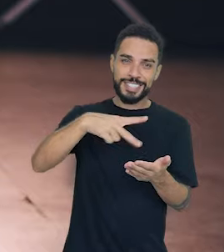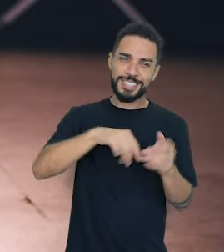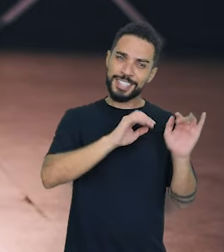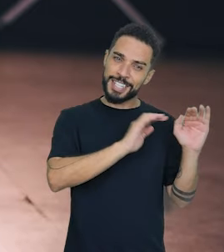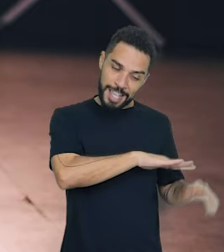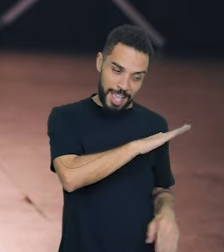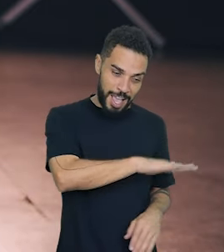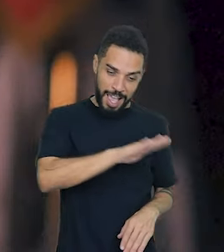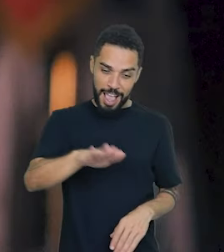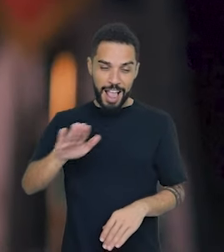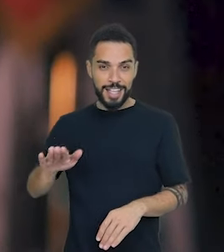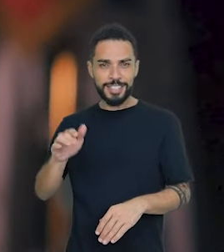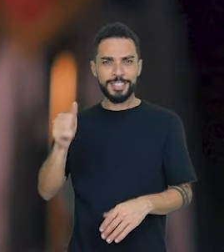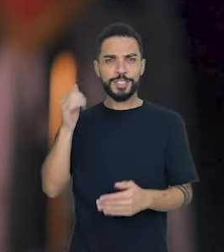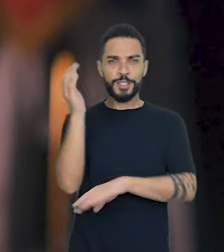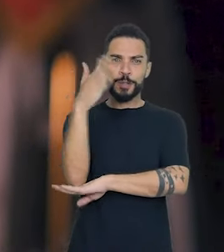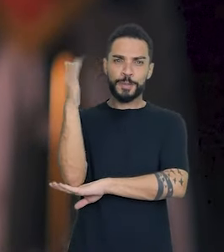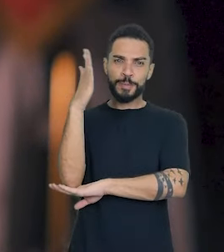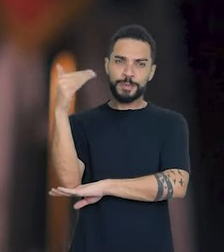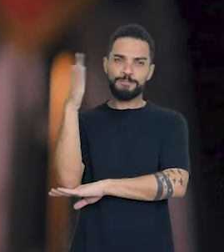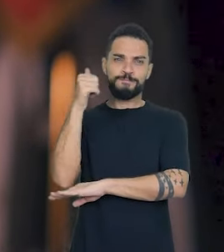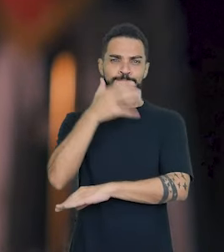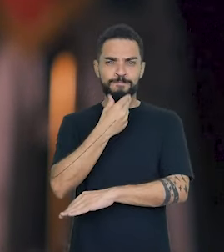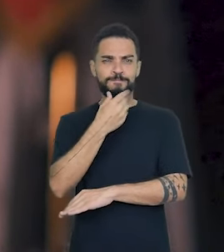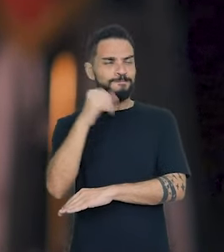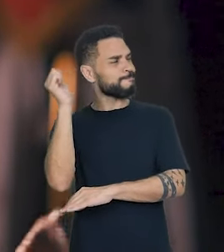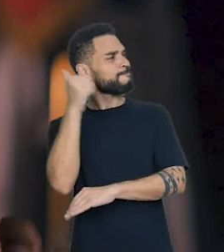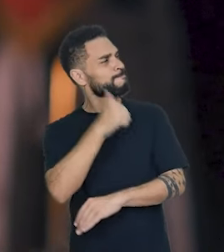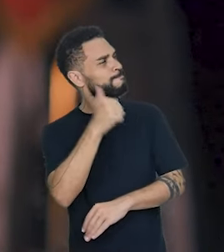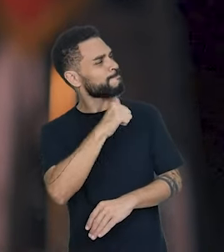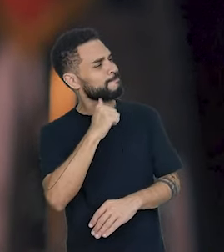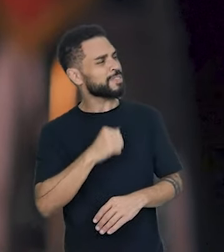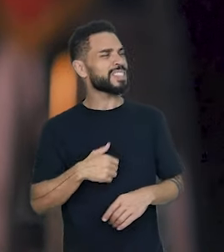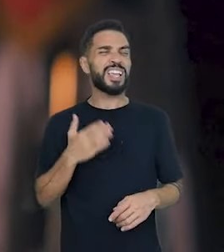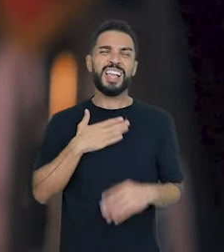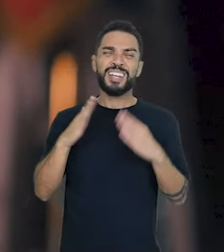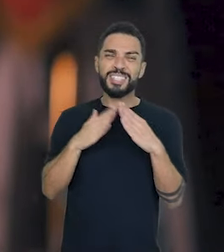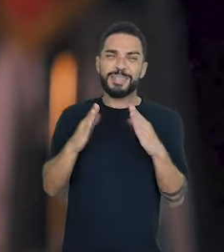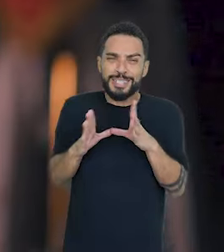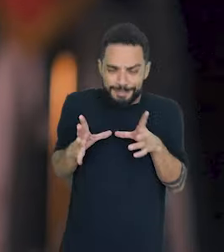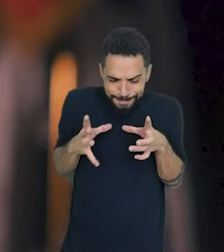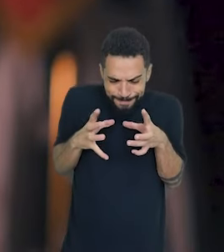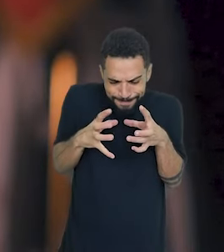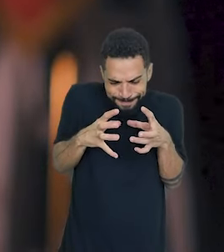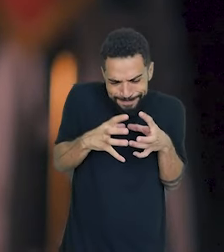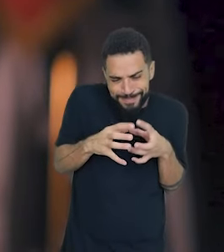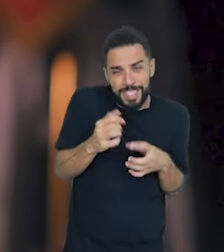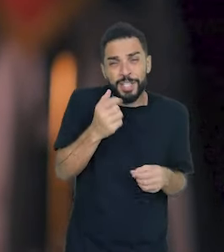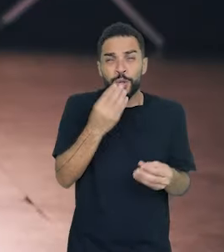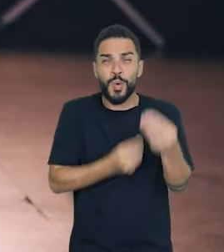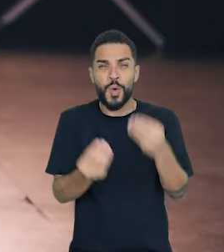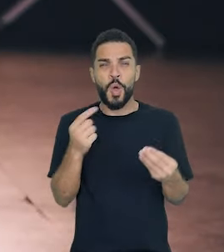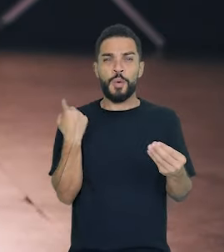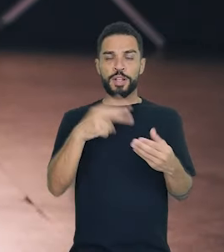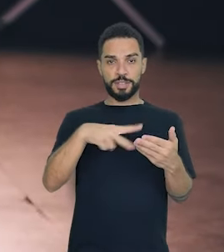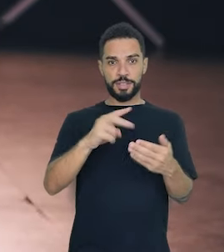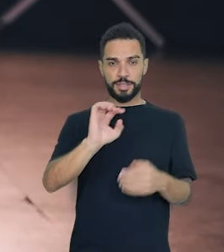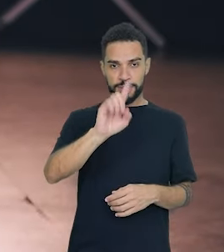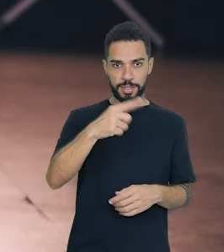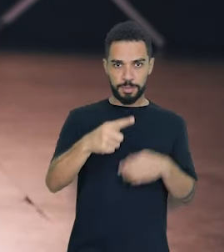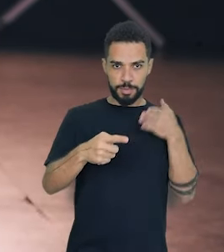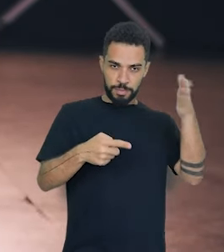aí veio a oportunidade de ensaiar em casa, não tinha, estava pequeno a garagem. A gente arrumou o local ali no